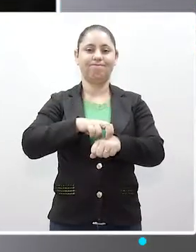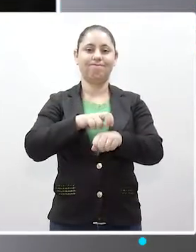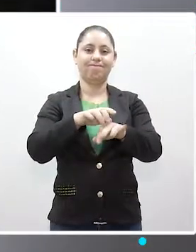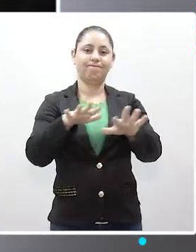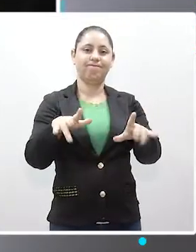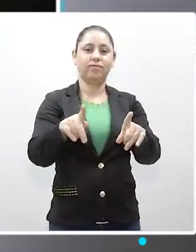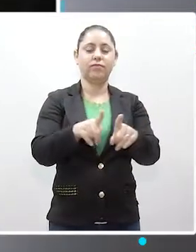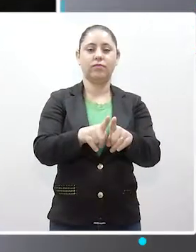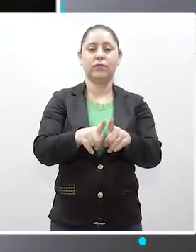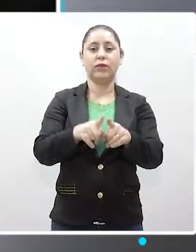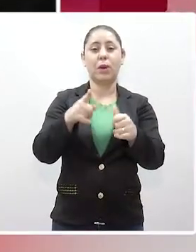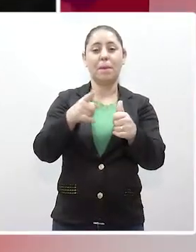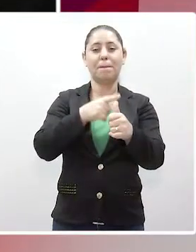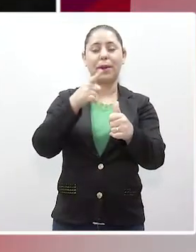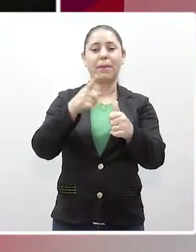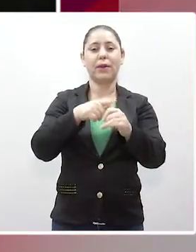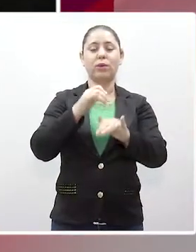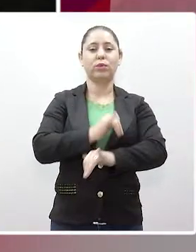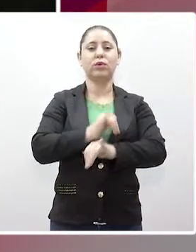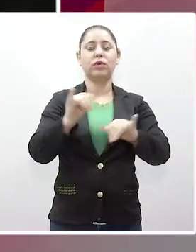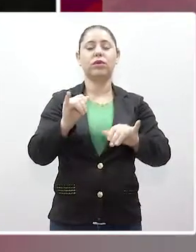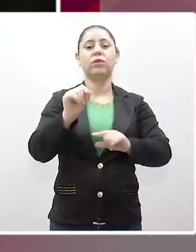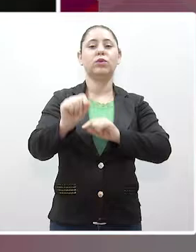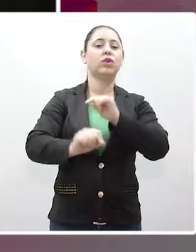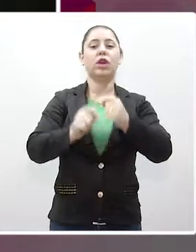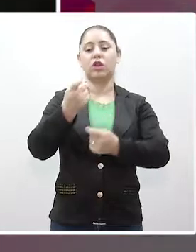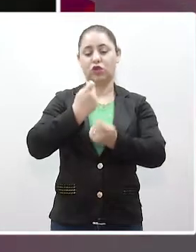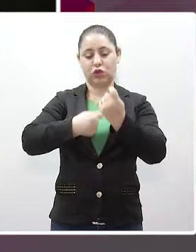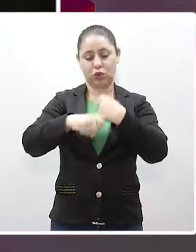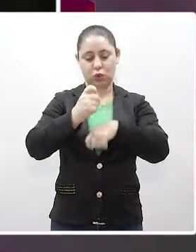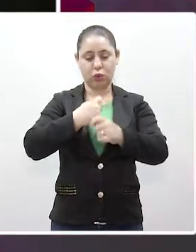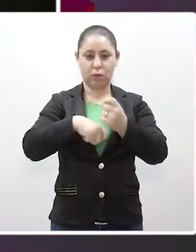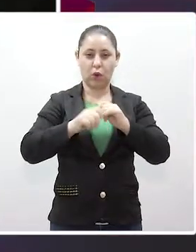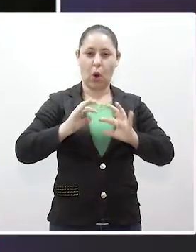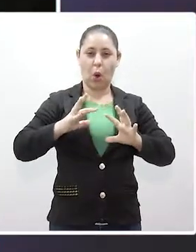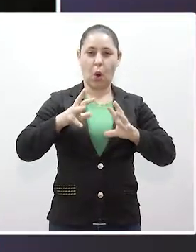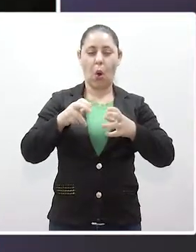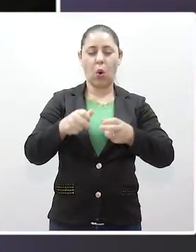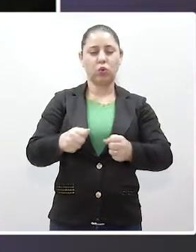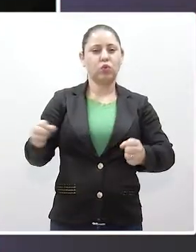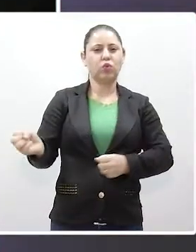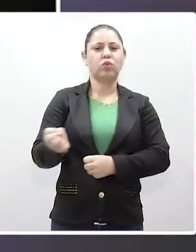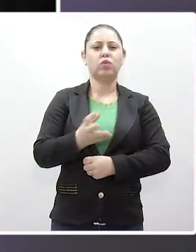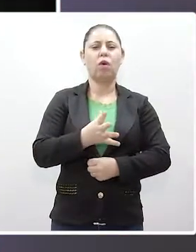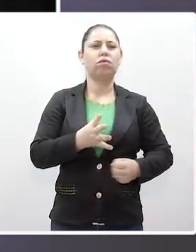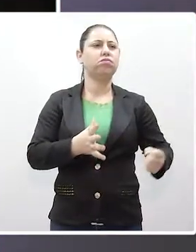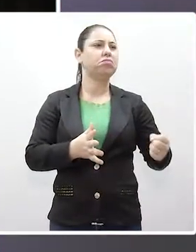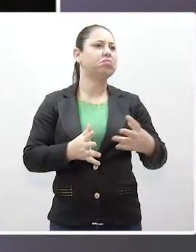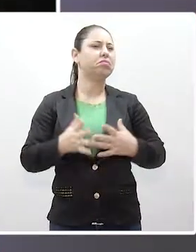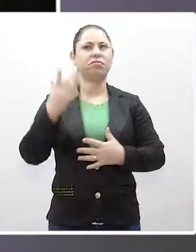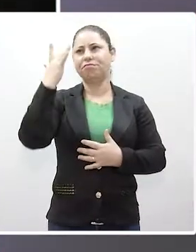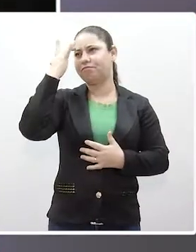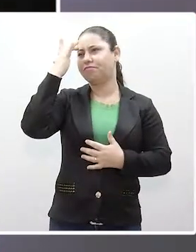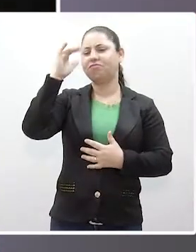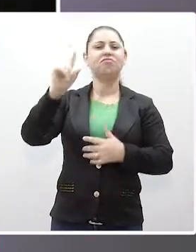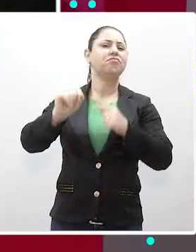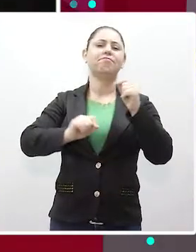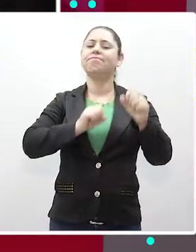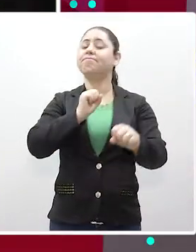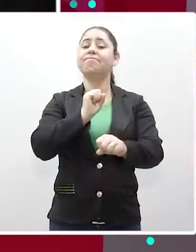pandemia. O nosso primeiro programa tratou de economia. Tudo era muito novo naquela época, a gente não sabia muito bem o que